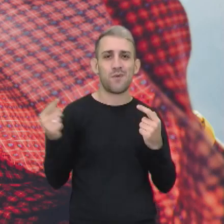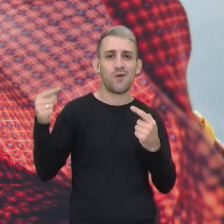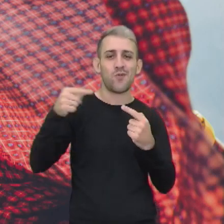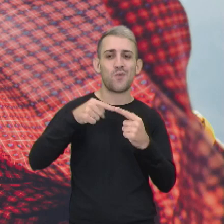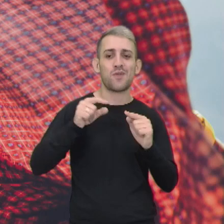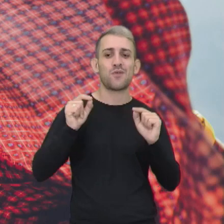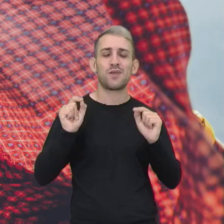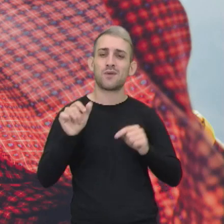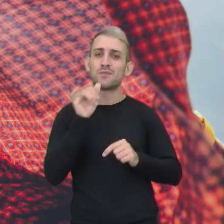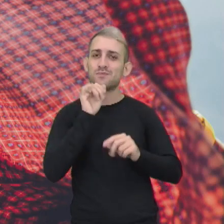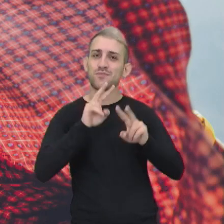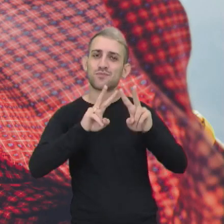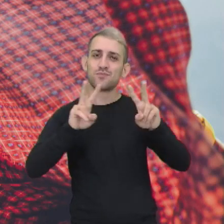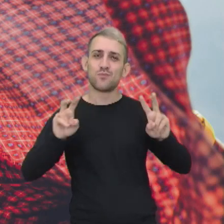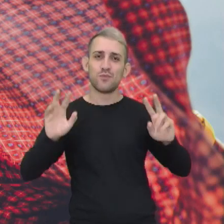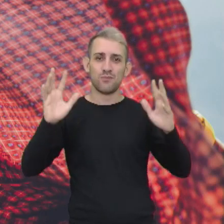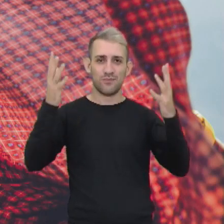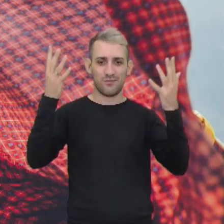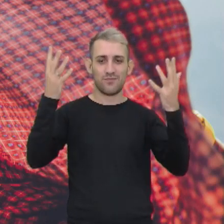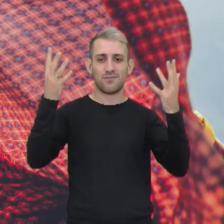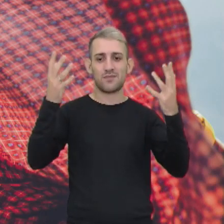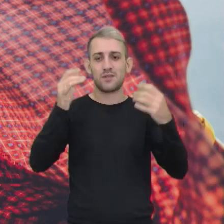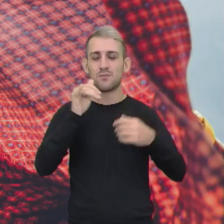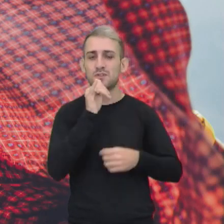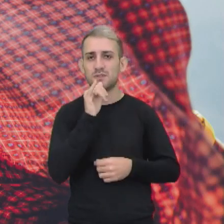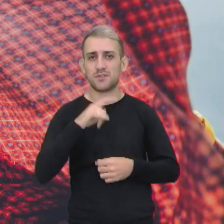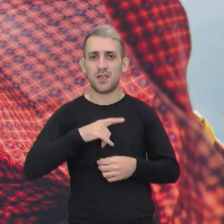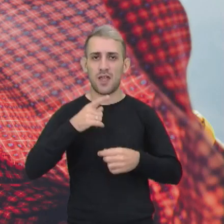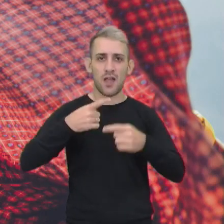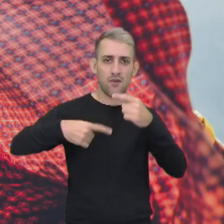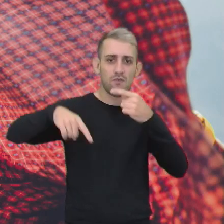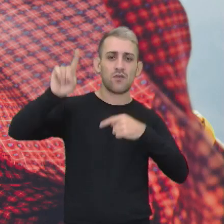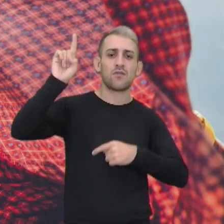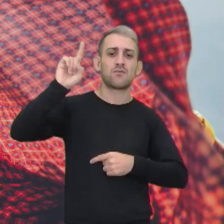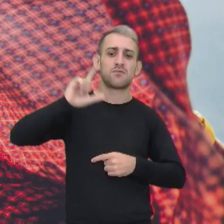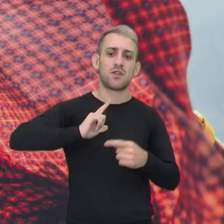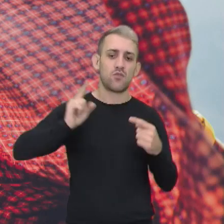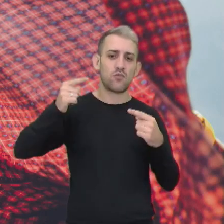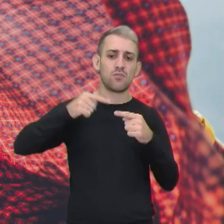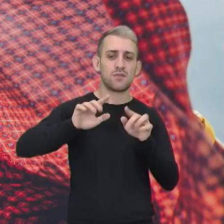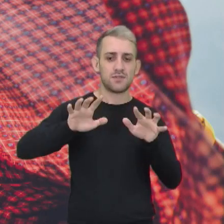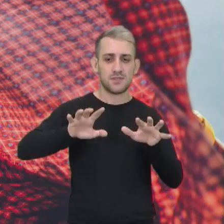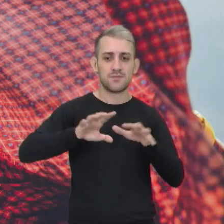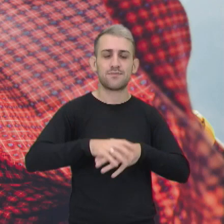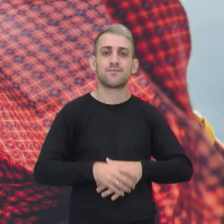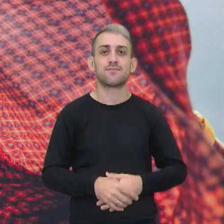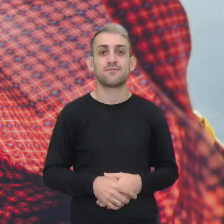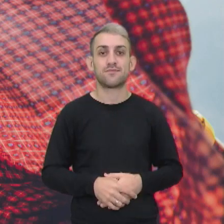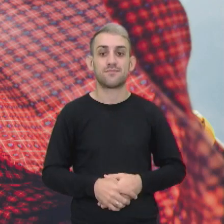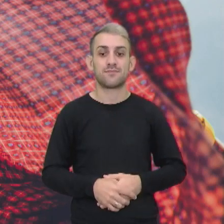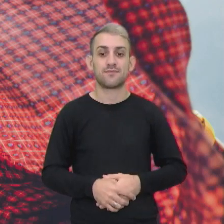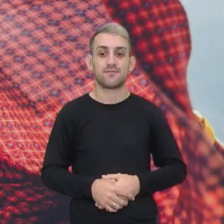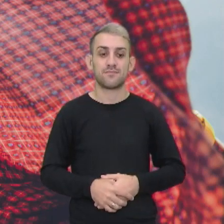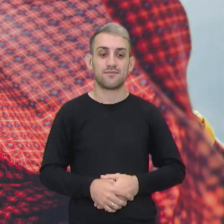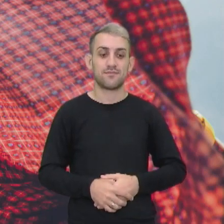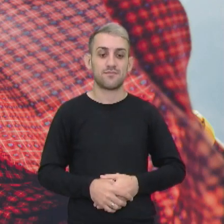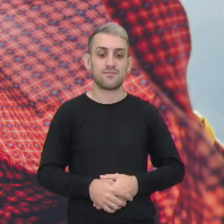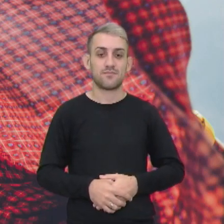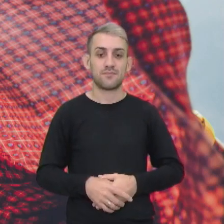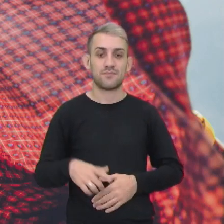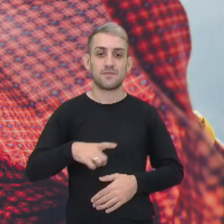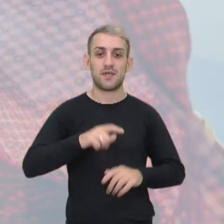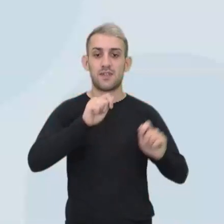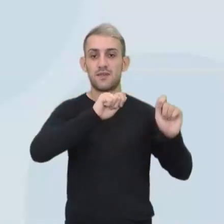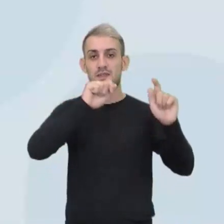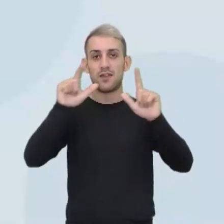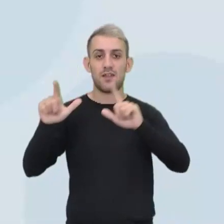questões, por exemplo, climáticas. Então, a evolução, no caso, tem tudo a ver com isso daí, tá bom? Pessoal, tá aí na